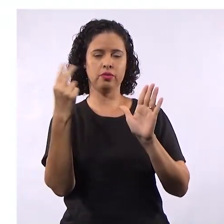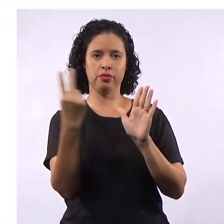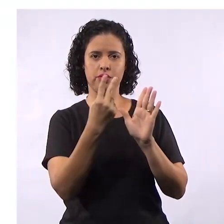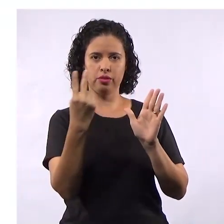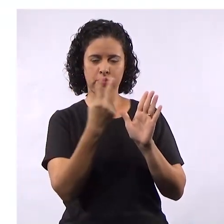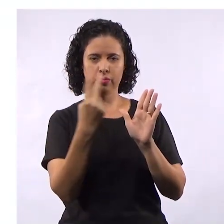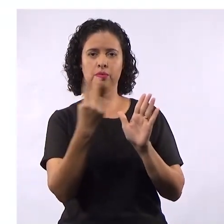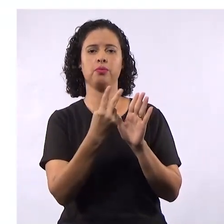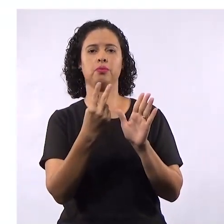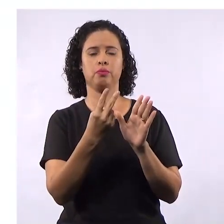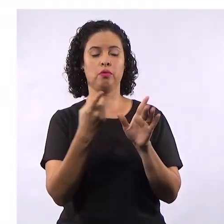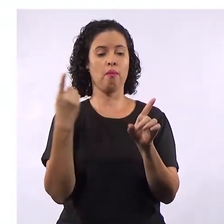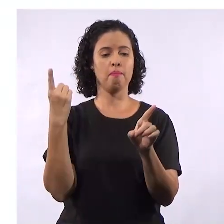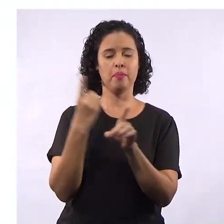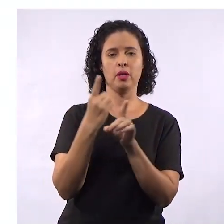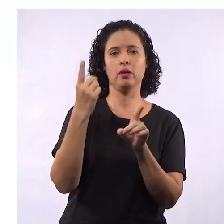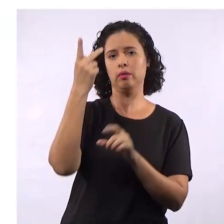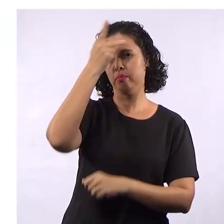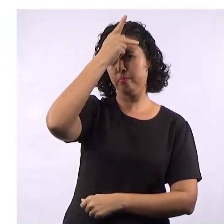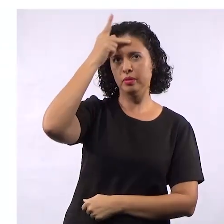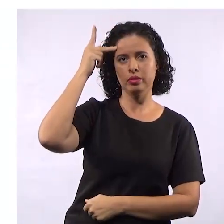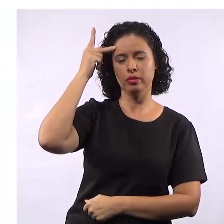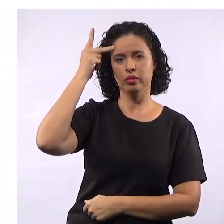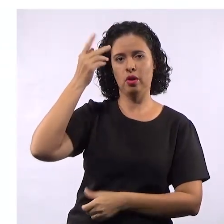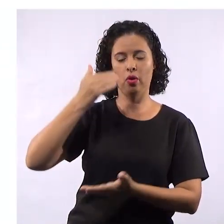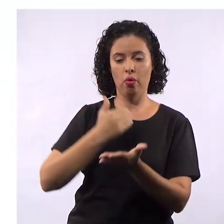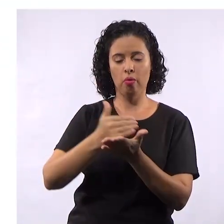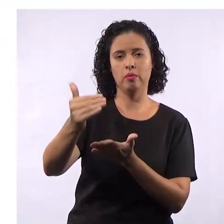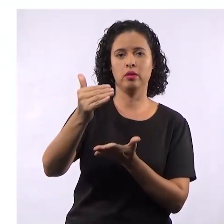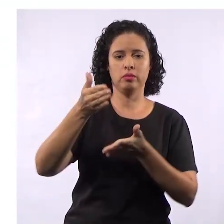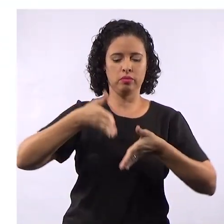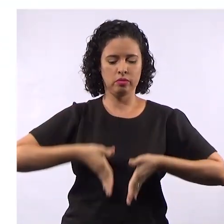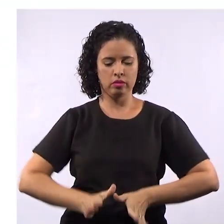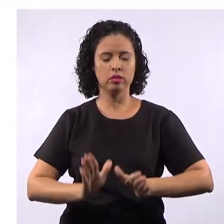Lei 10.406 de